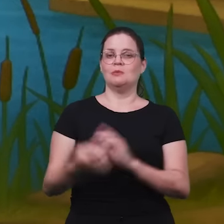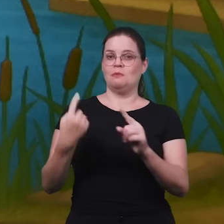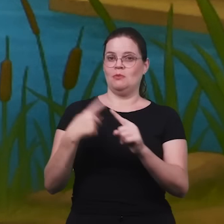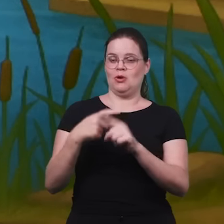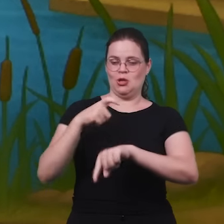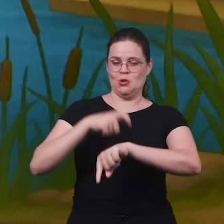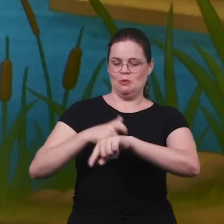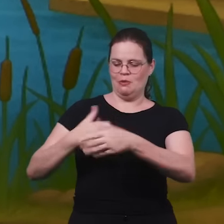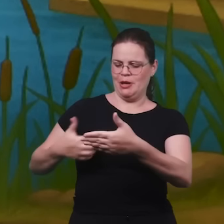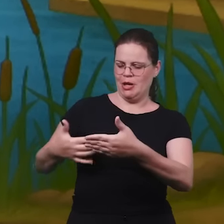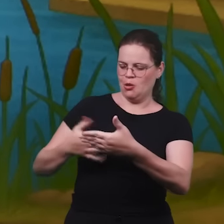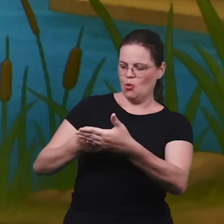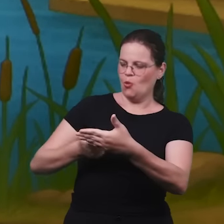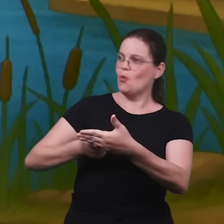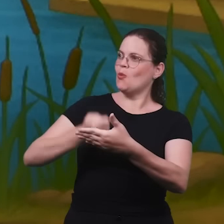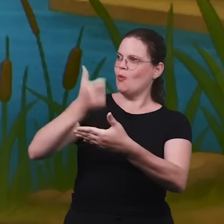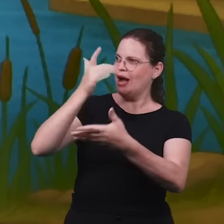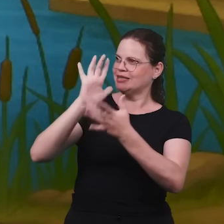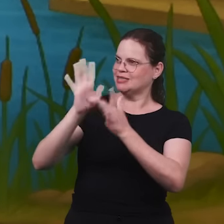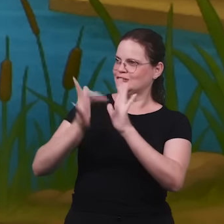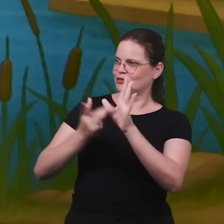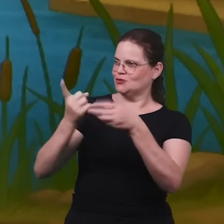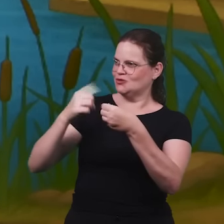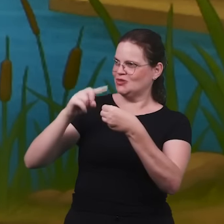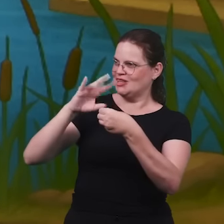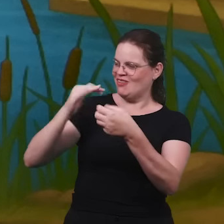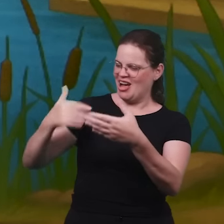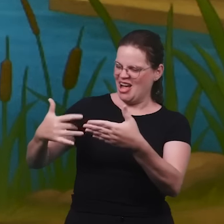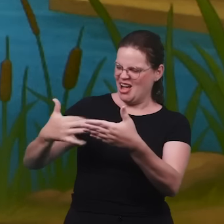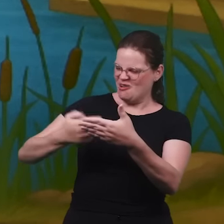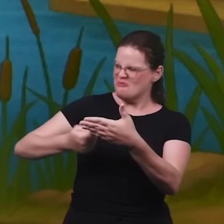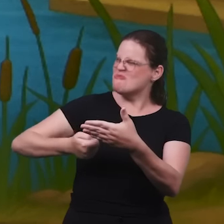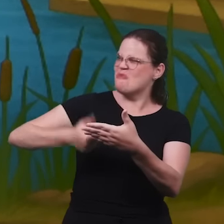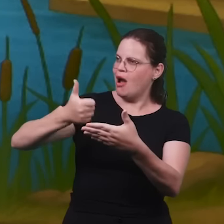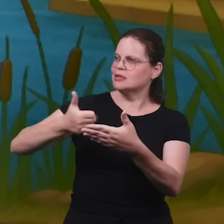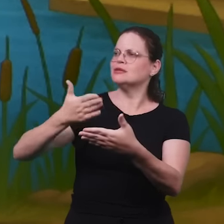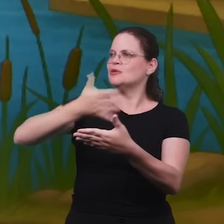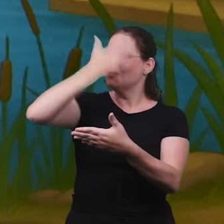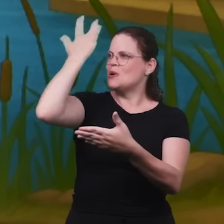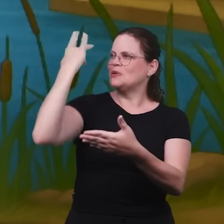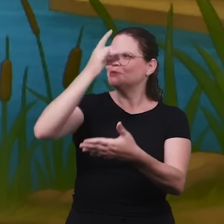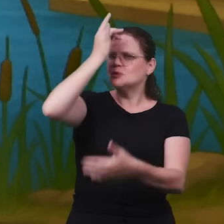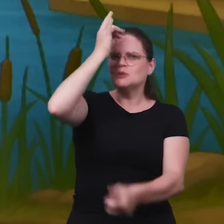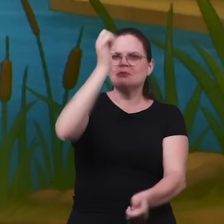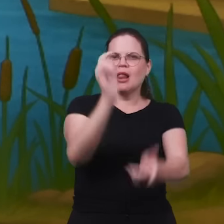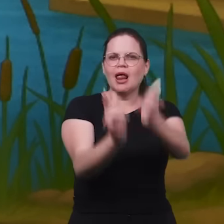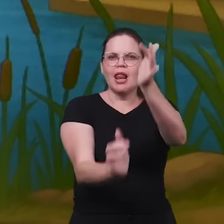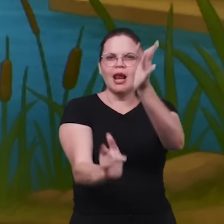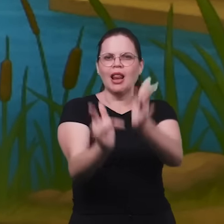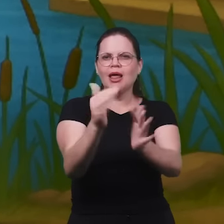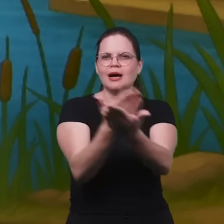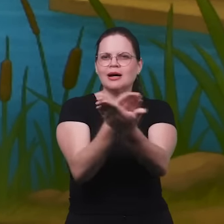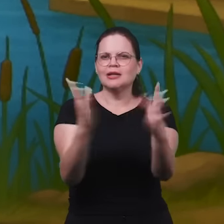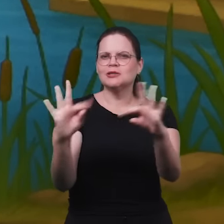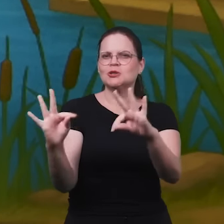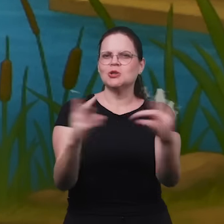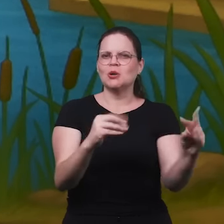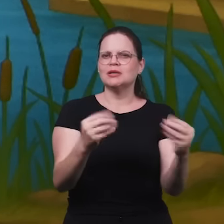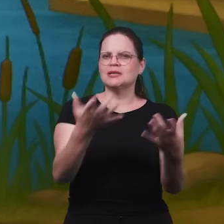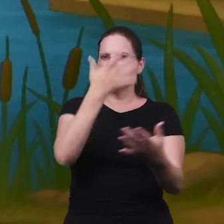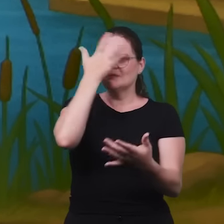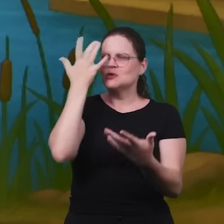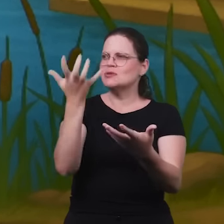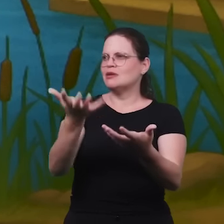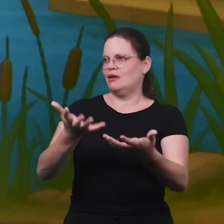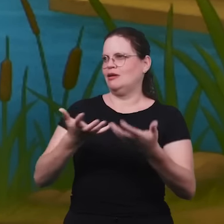que nos últimos dias o Teu Espírito Santo estaria derramado sobre toda a carne. Louvamos, ó Deus, o